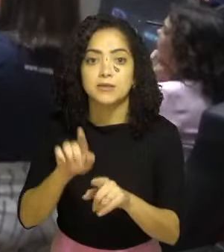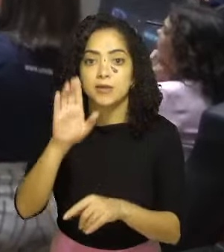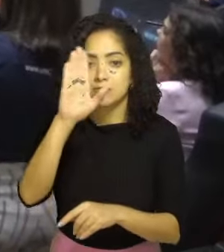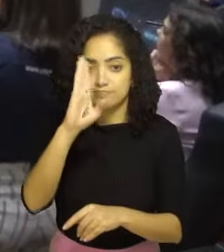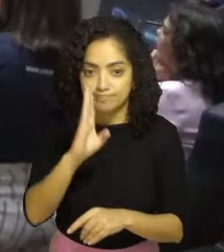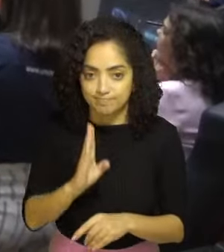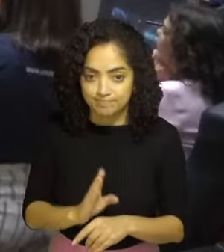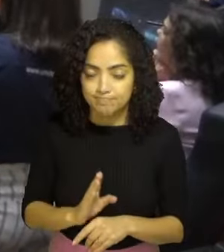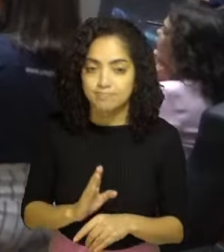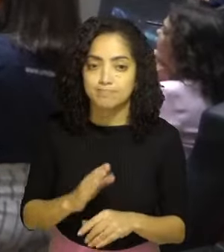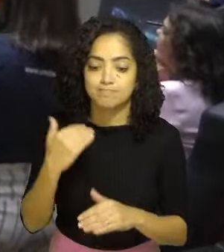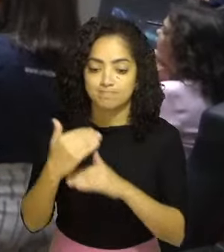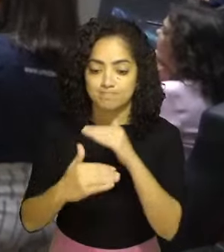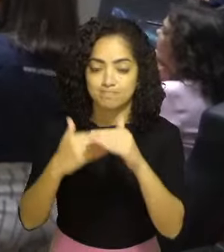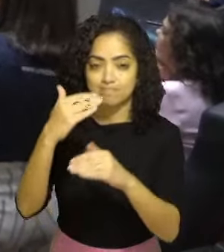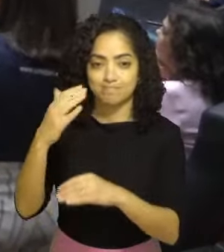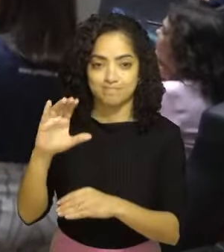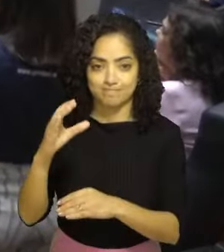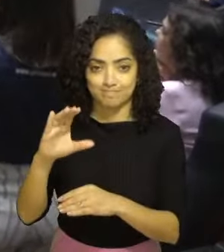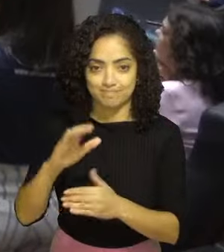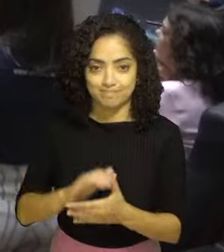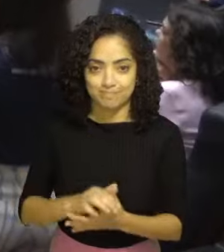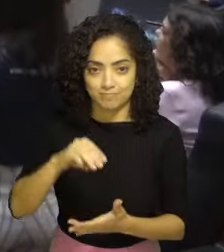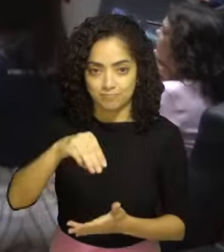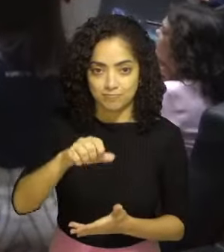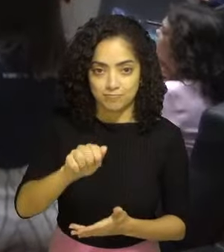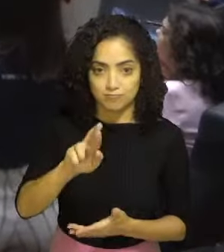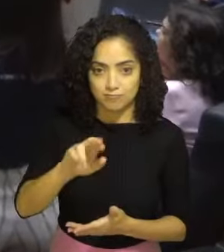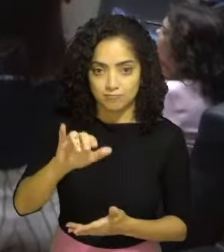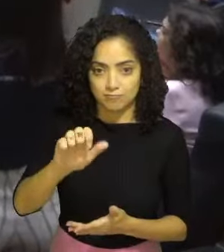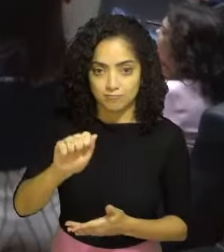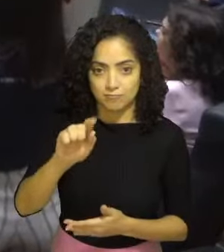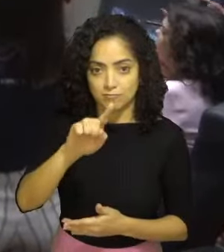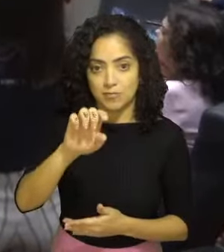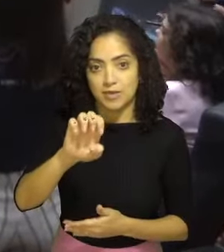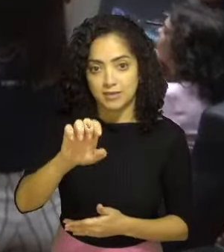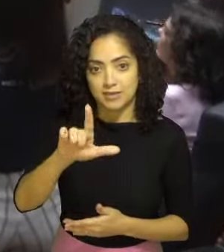para o Progresso da Ciência, doutora Maria Elisa Máximo.